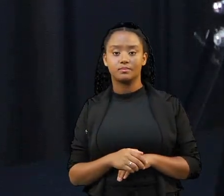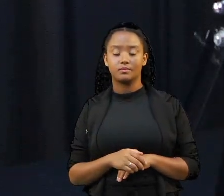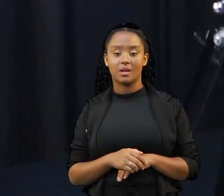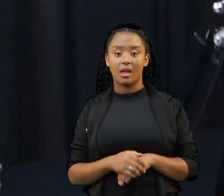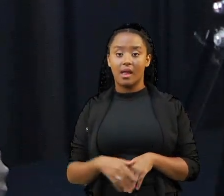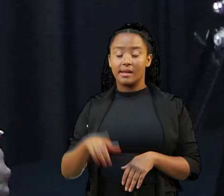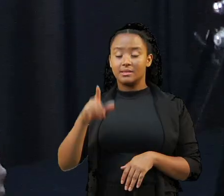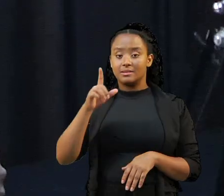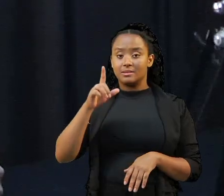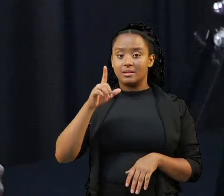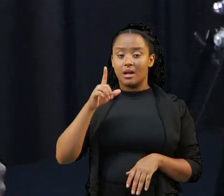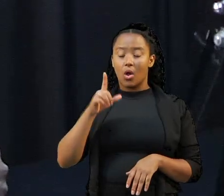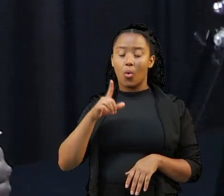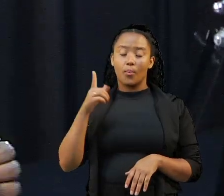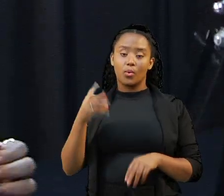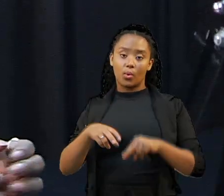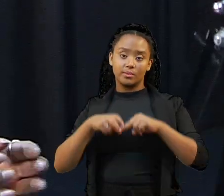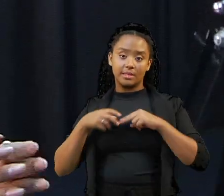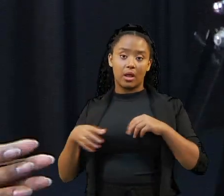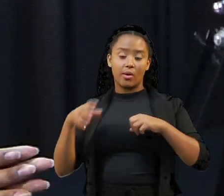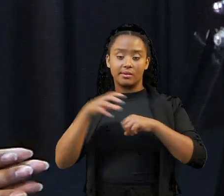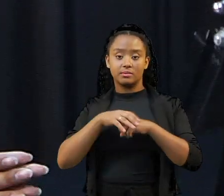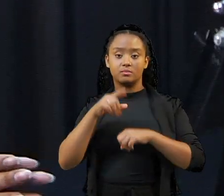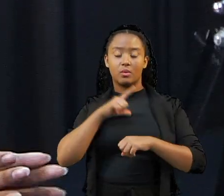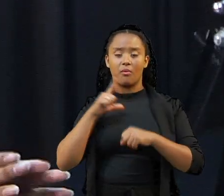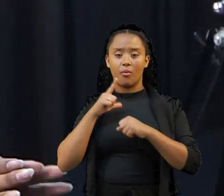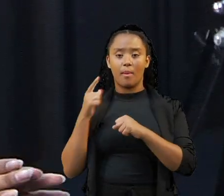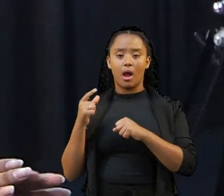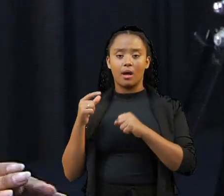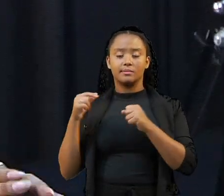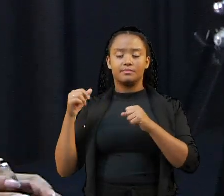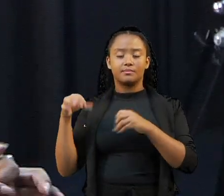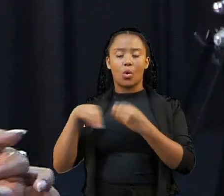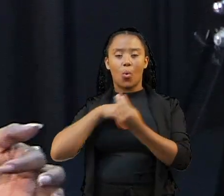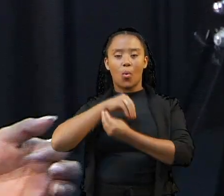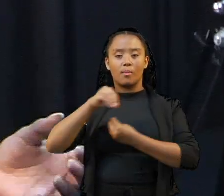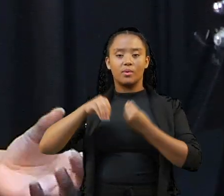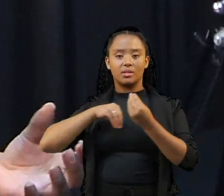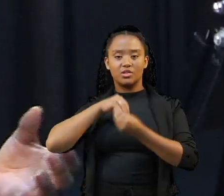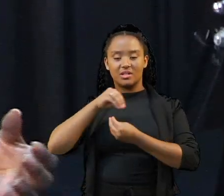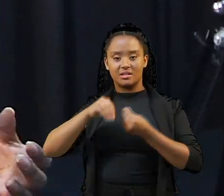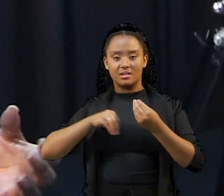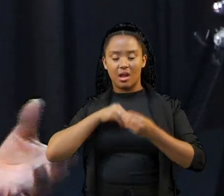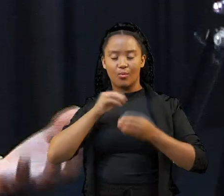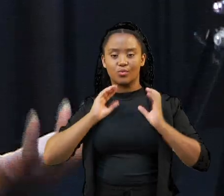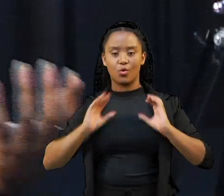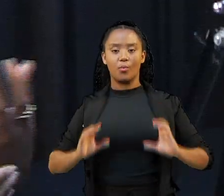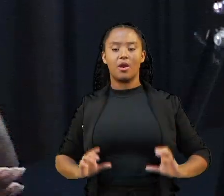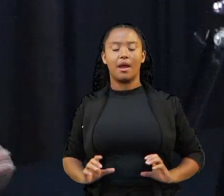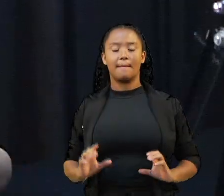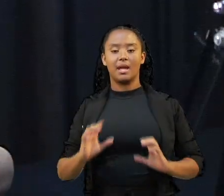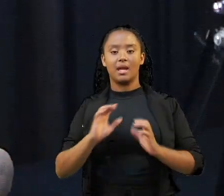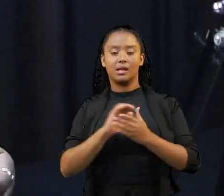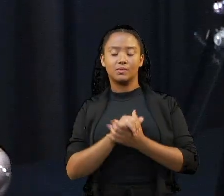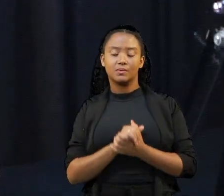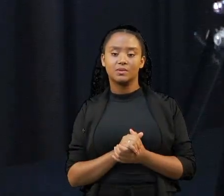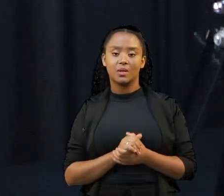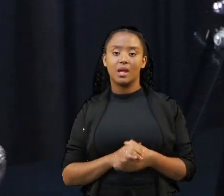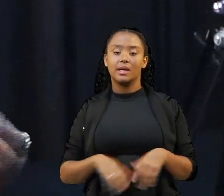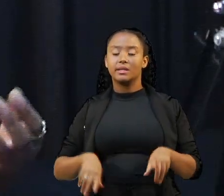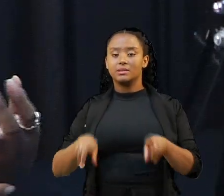trouxe para a gente, com a colonização, uma homogeneização de comportamentos e